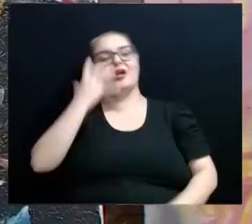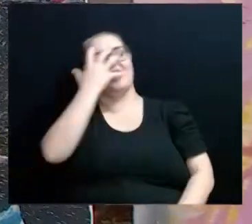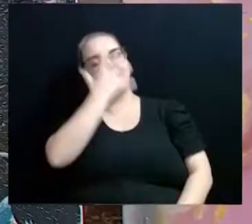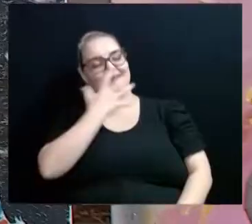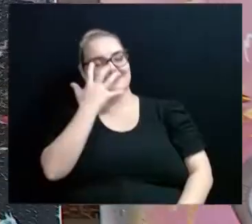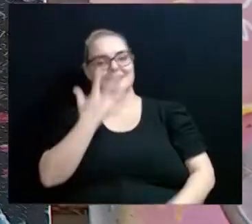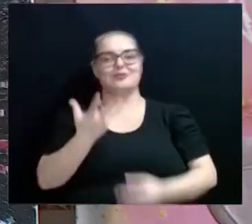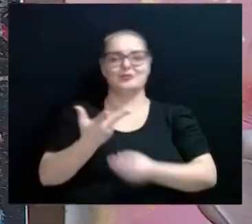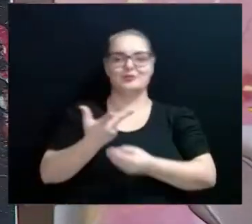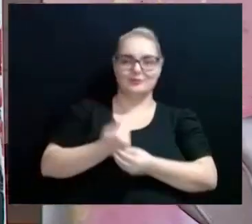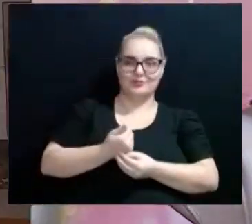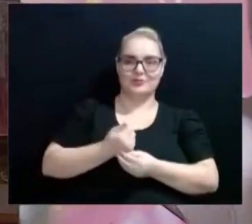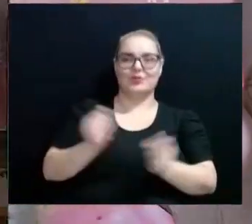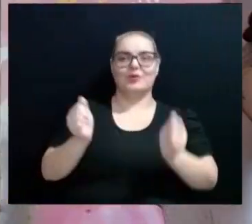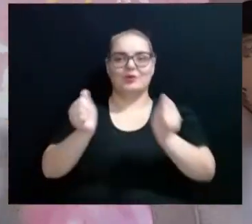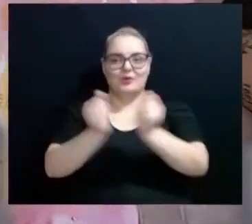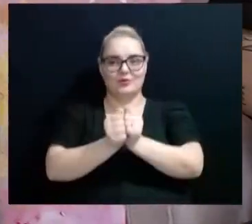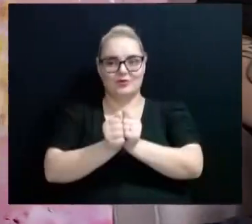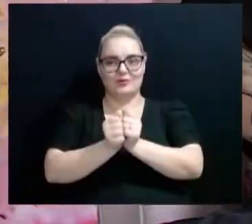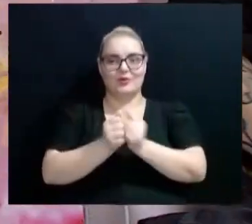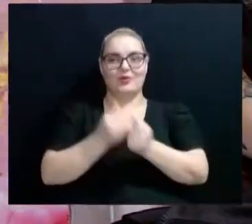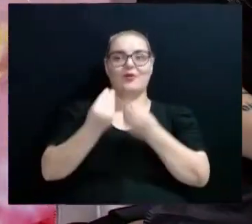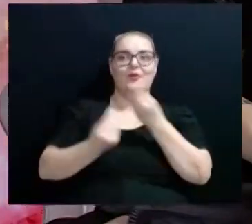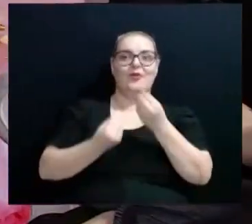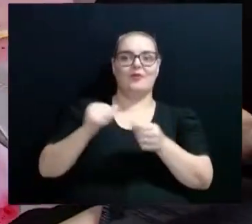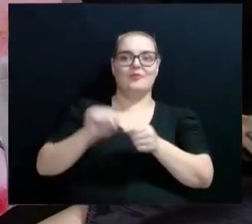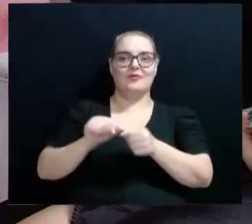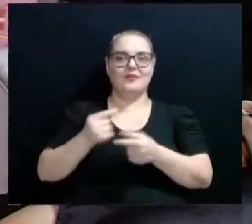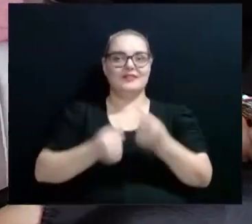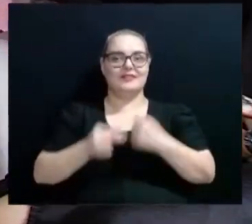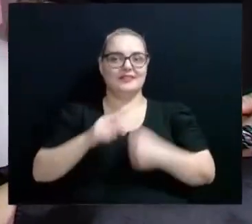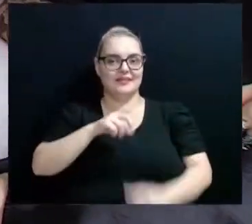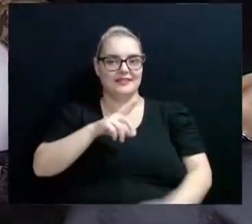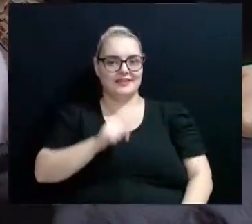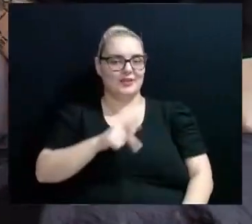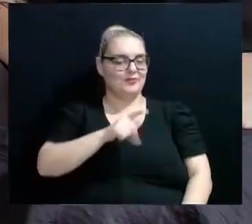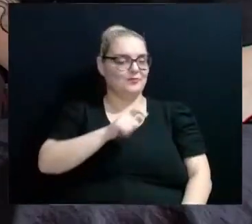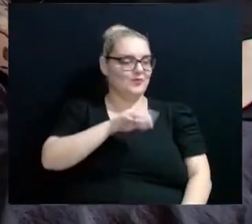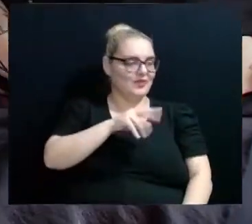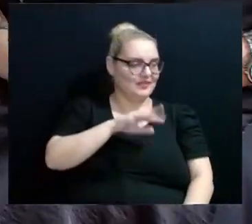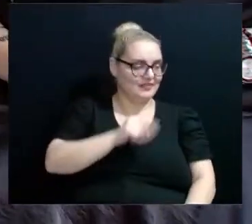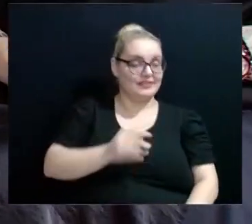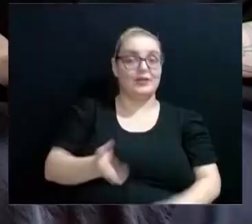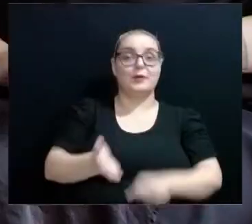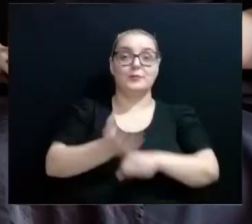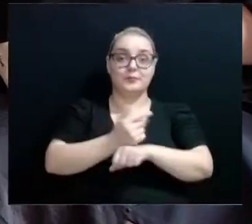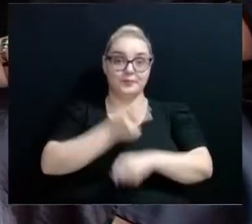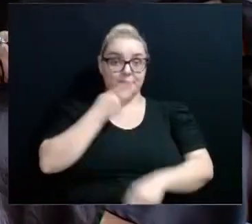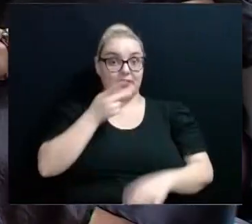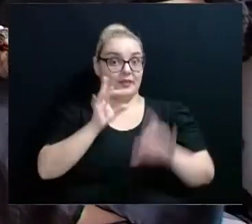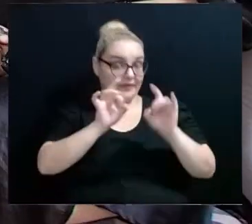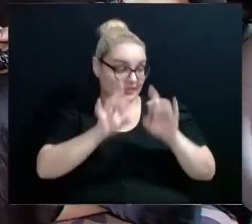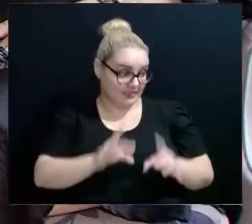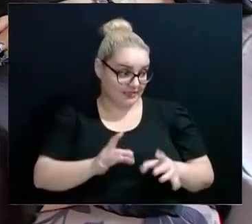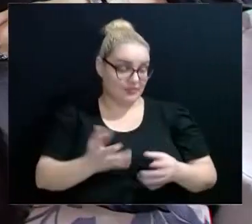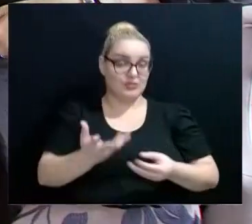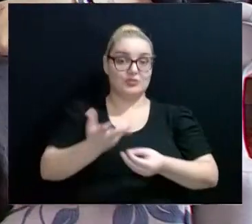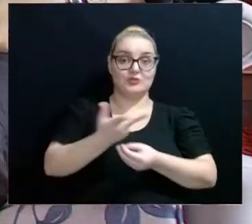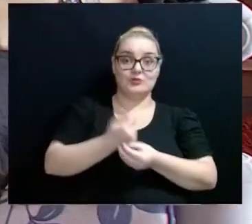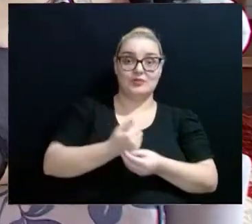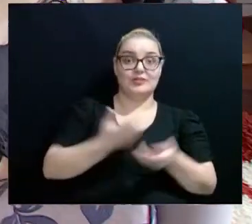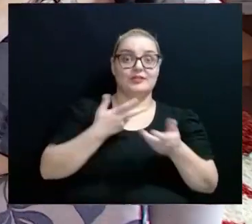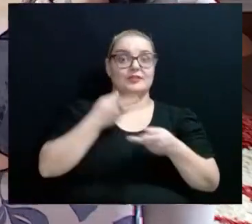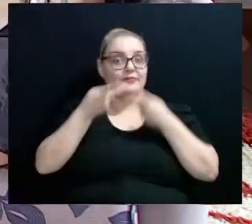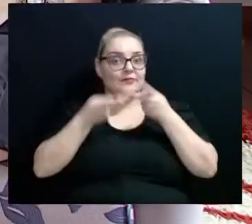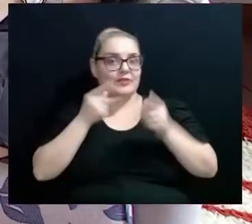une essa paixão pela arte com como fazer renda. Patrícia, antes da gente falar